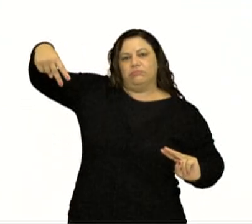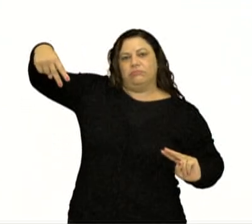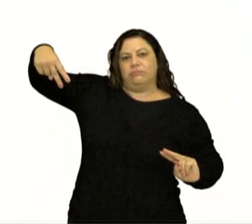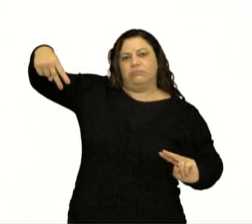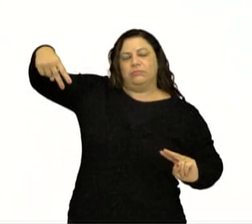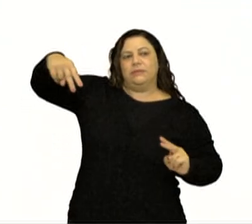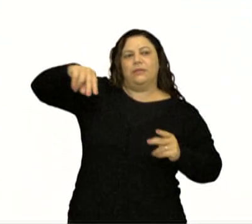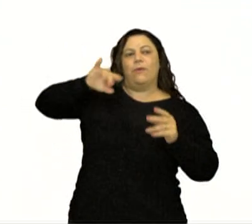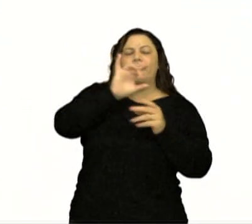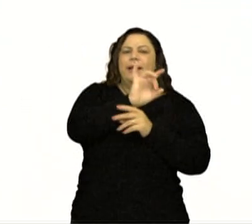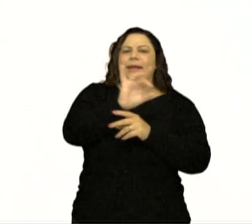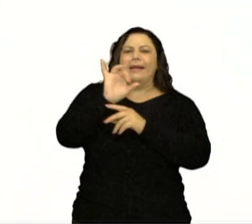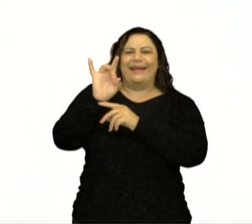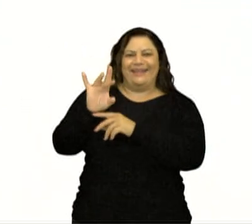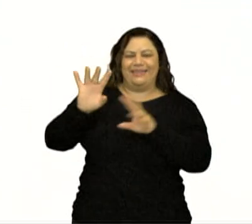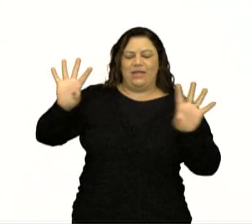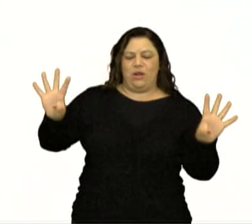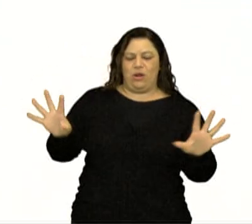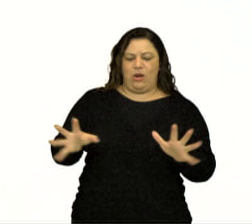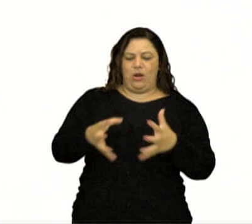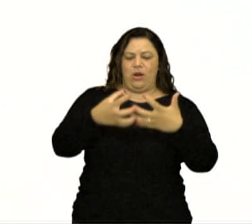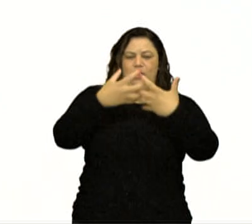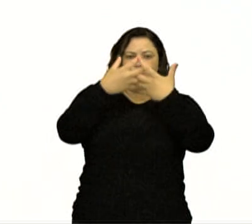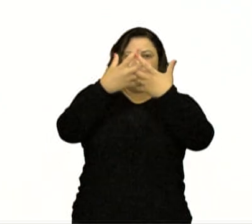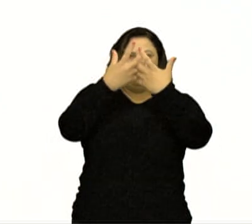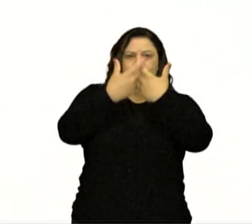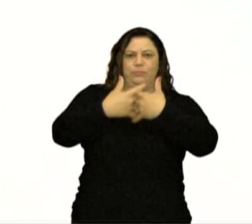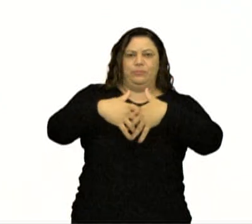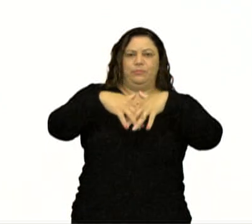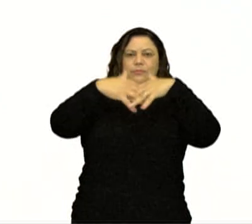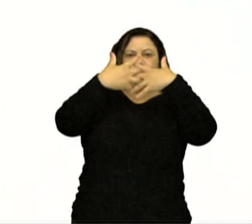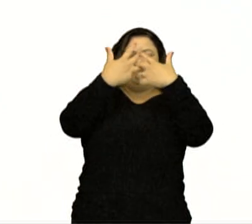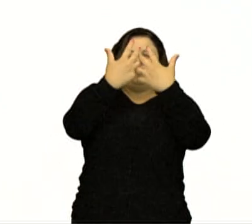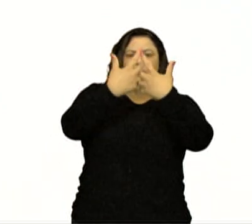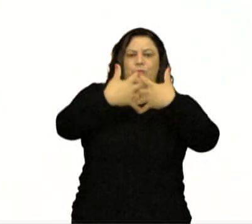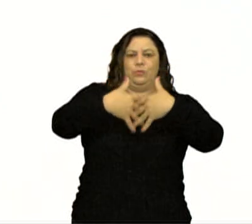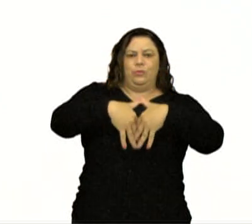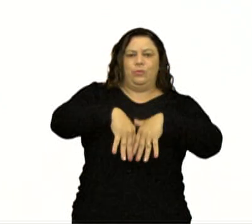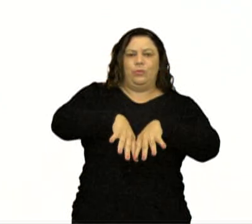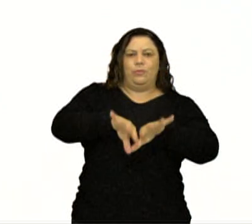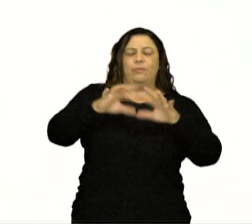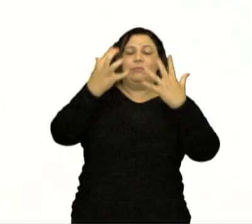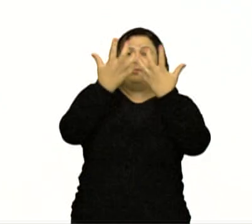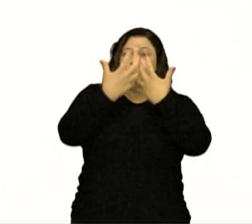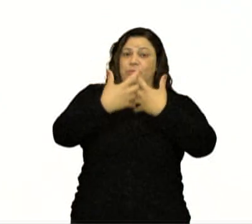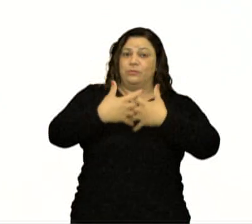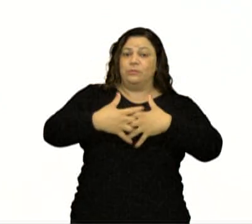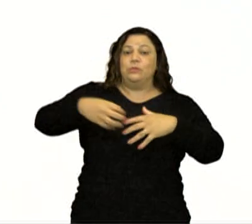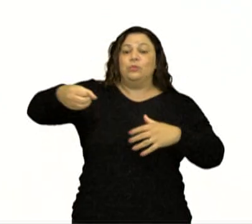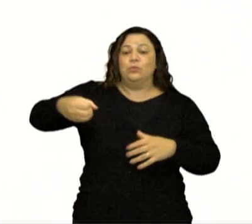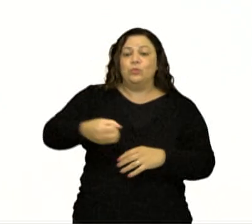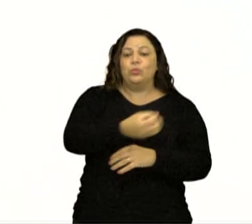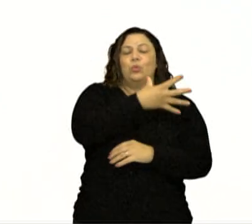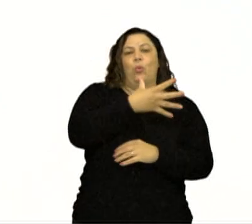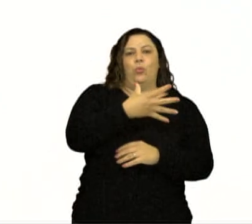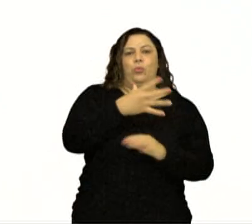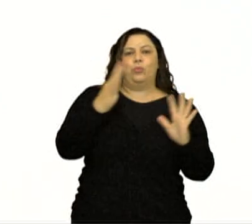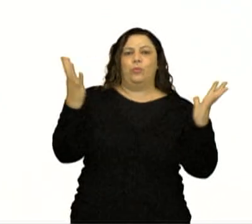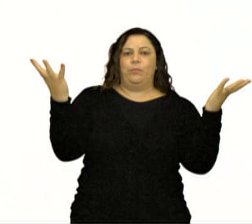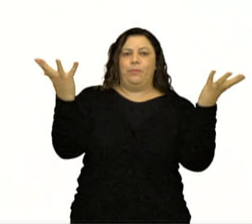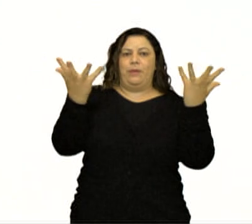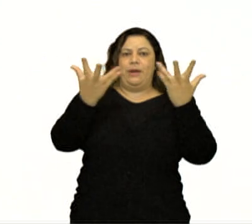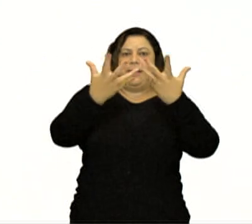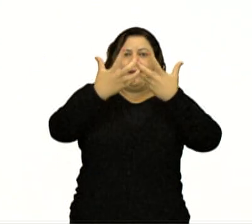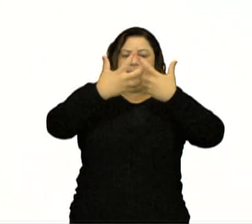molde de cada uma, por isso ela é chamada semiconservativa, ela vai produzir um novo molde de DNA. Só que a partir dali, da